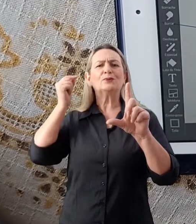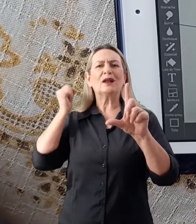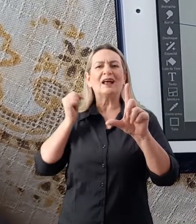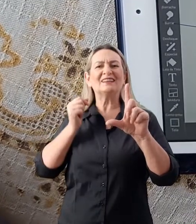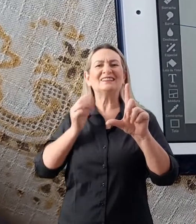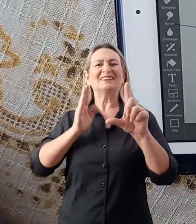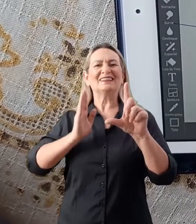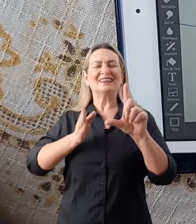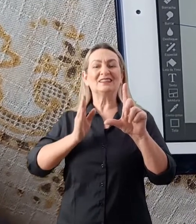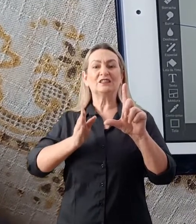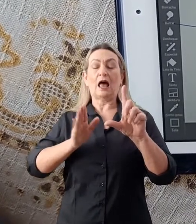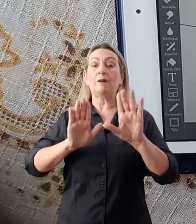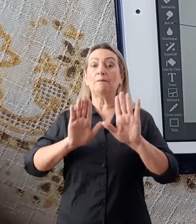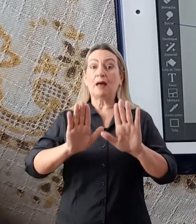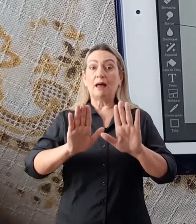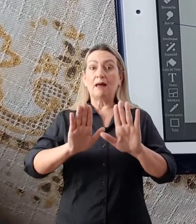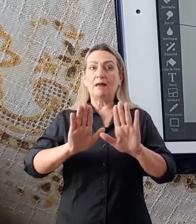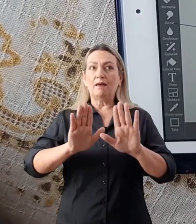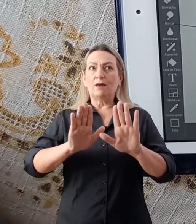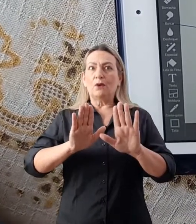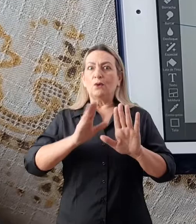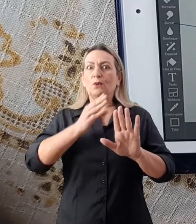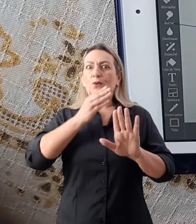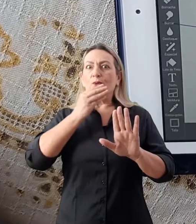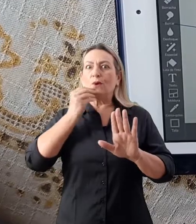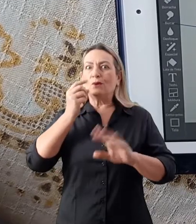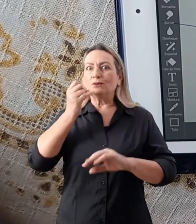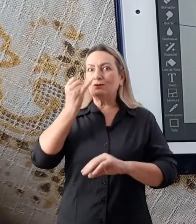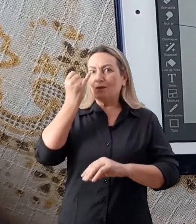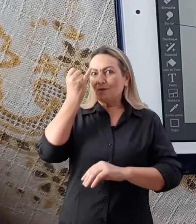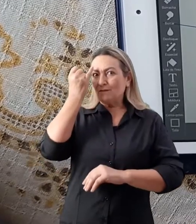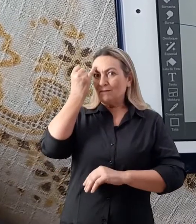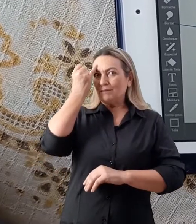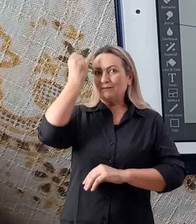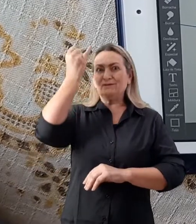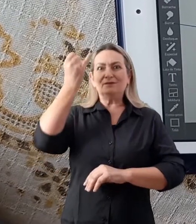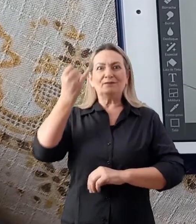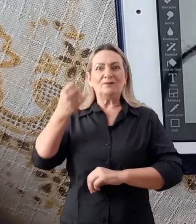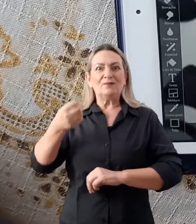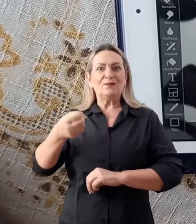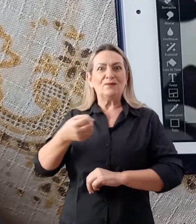E eu gosto um pouco de inventar formas também.